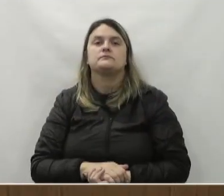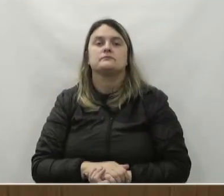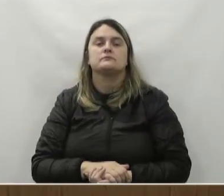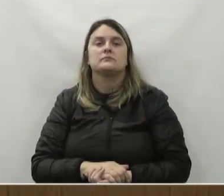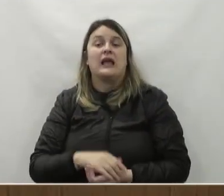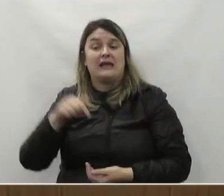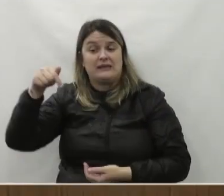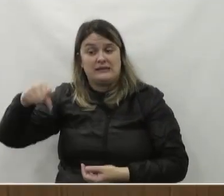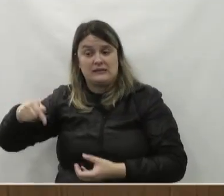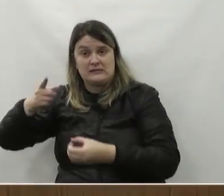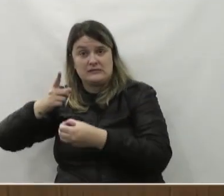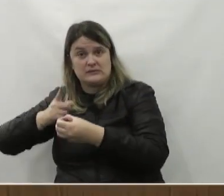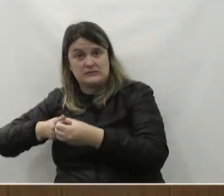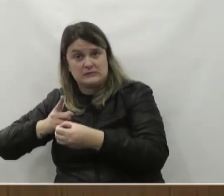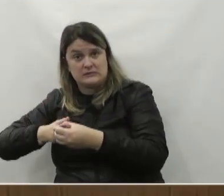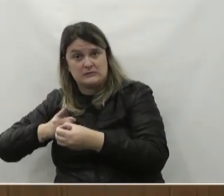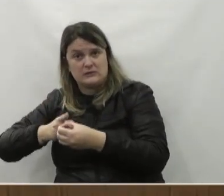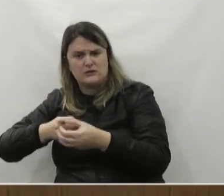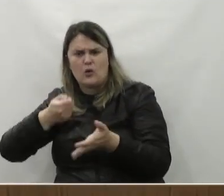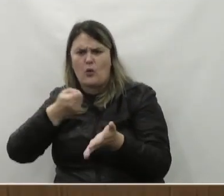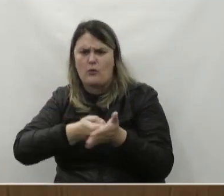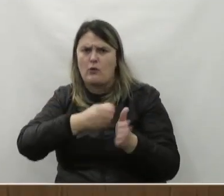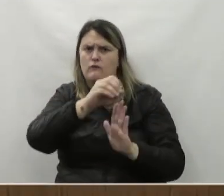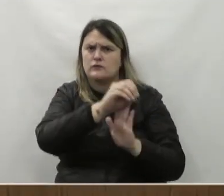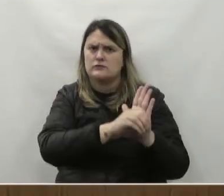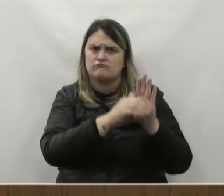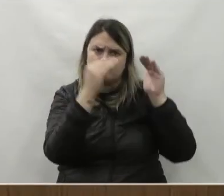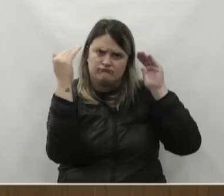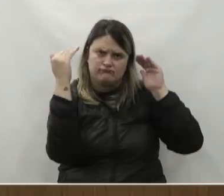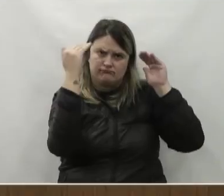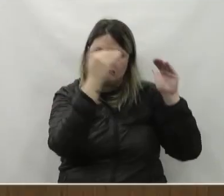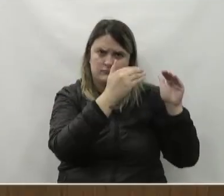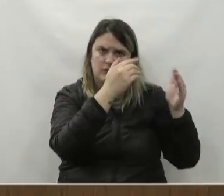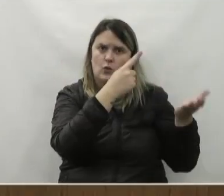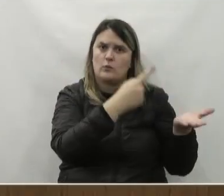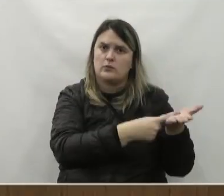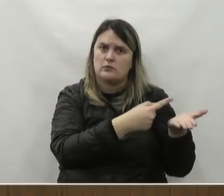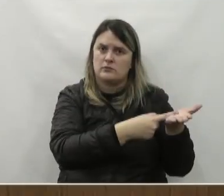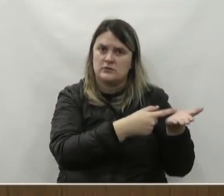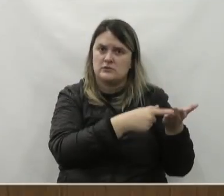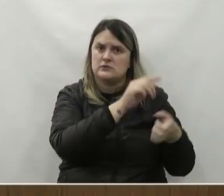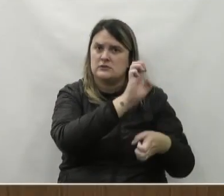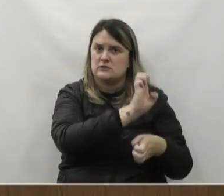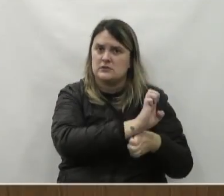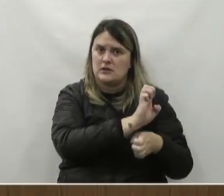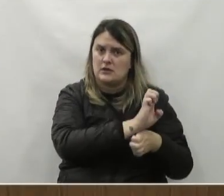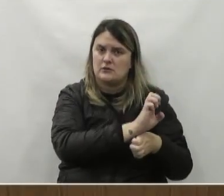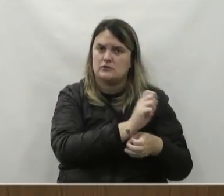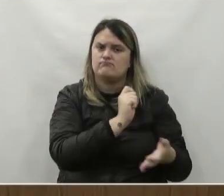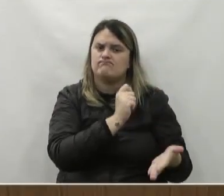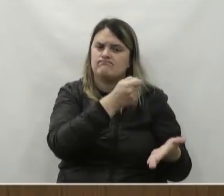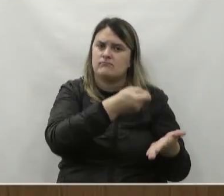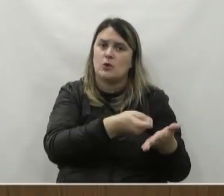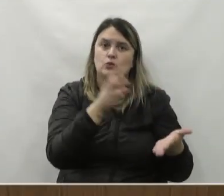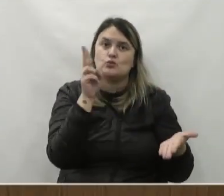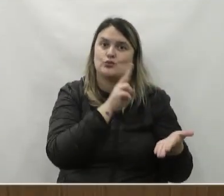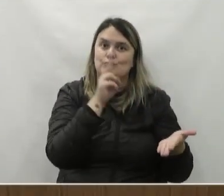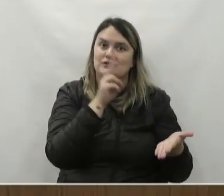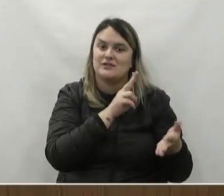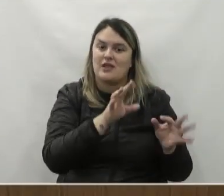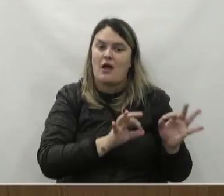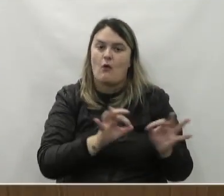o município cobre oficialmente o cumprimento do compromisso firmado pelo Estado e reforce a urgência da